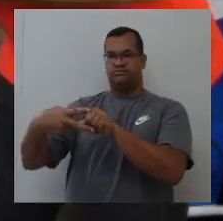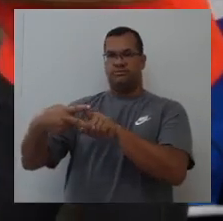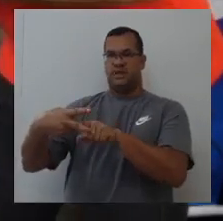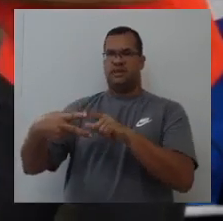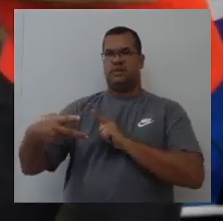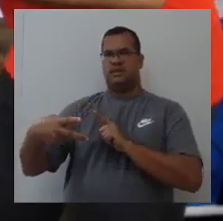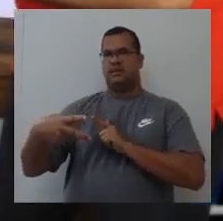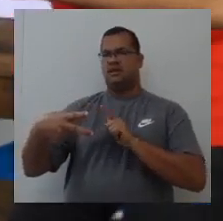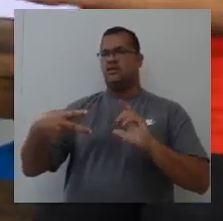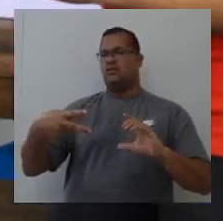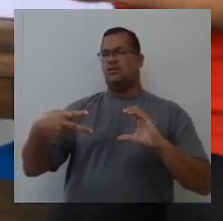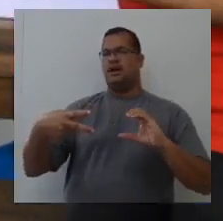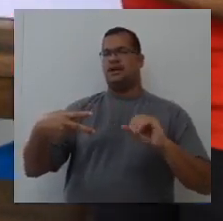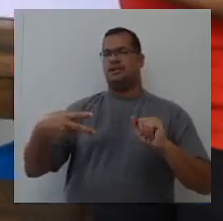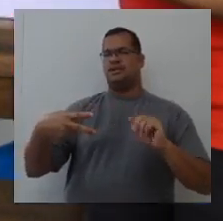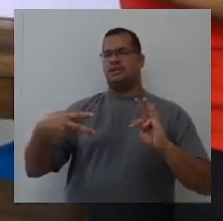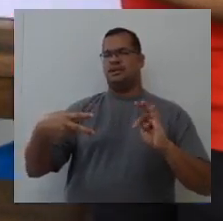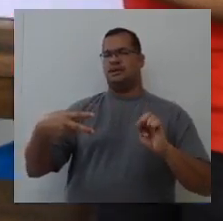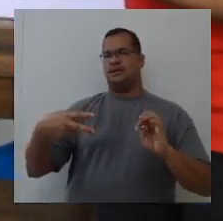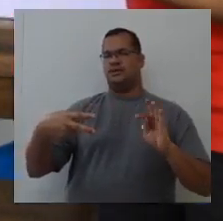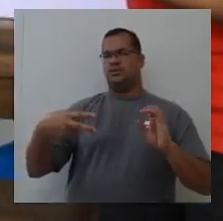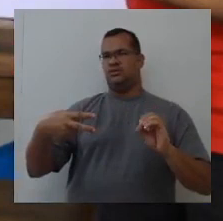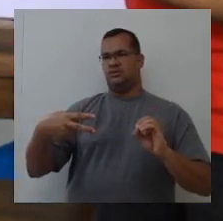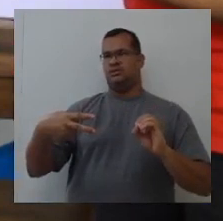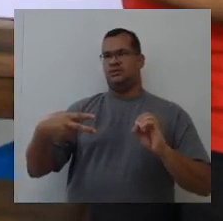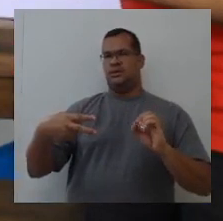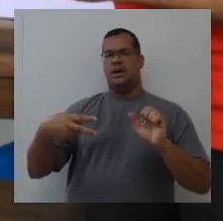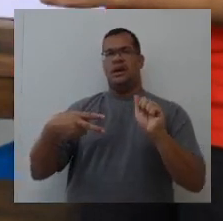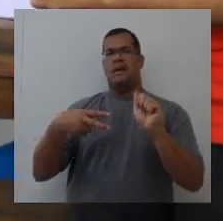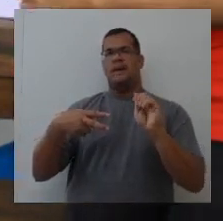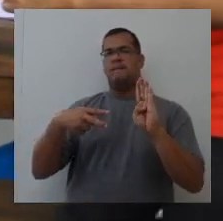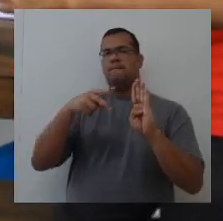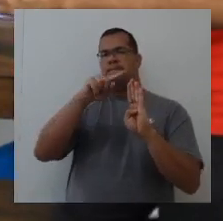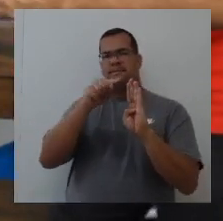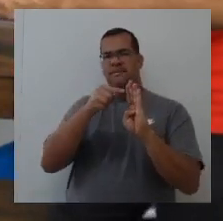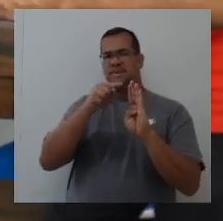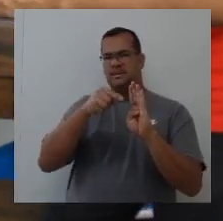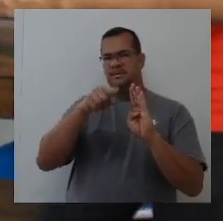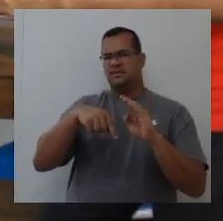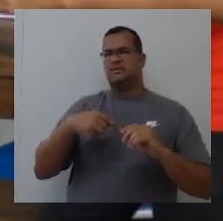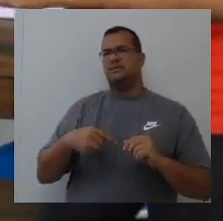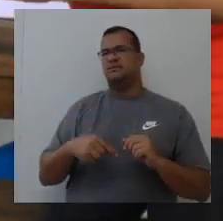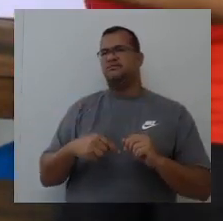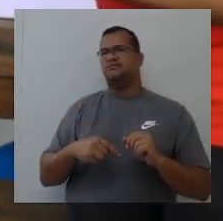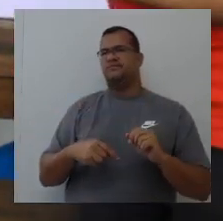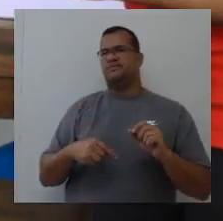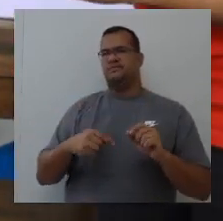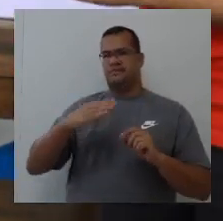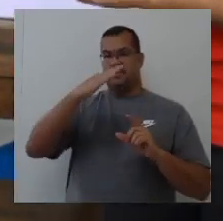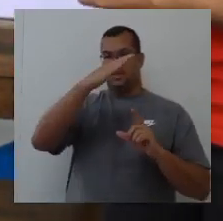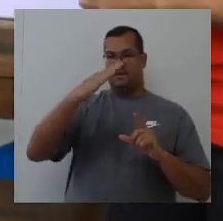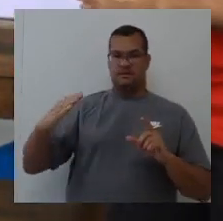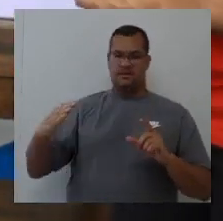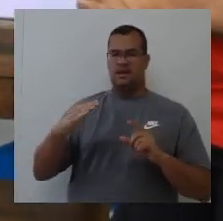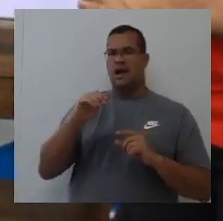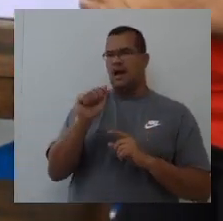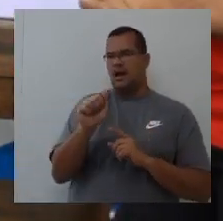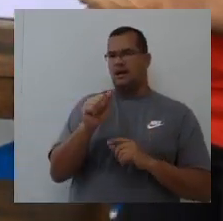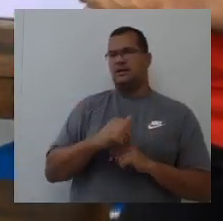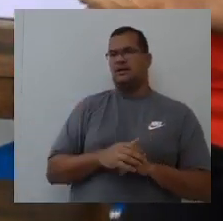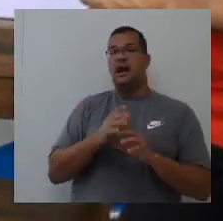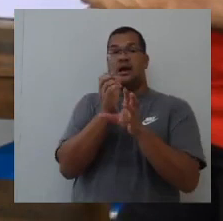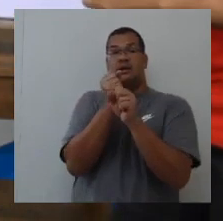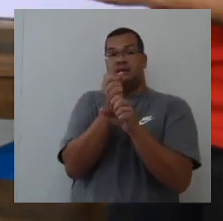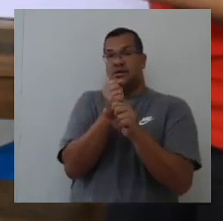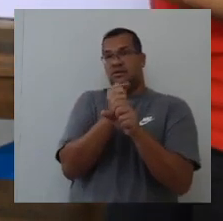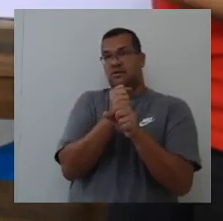cateto. Esse cateto oposto se chama Bzinho. E a hipotenusa desse triângulo é o lado Azinho. Então, se eu quero calcular